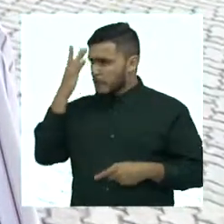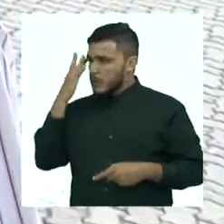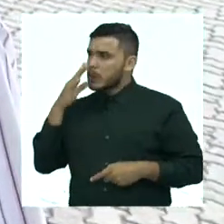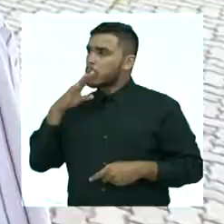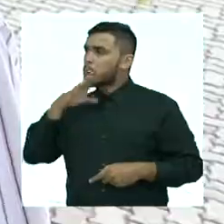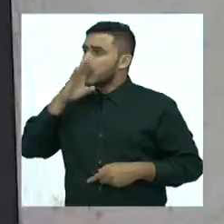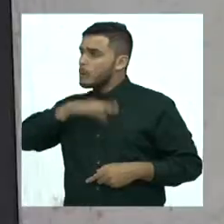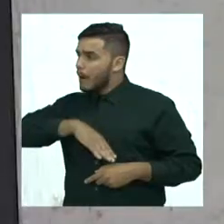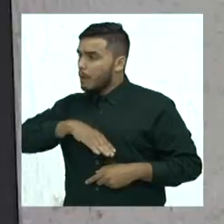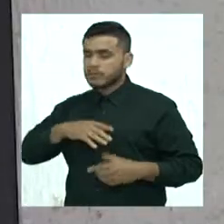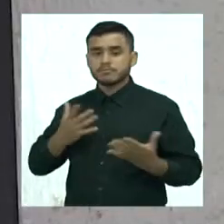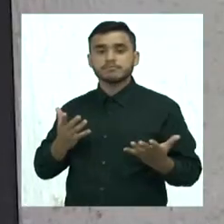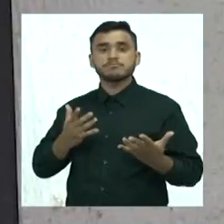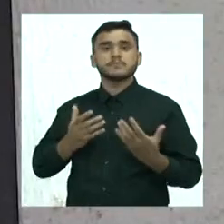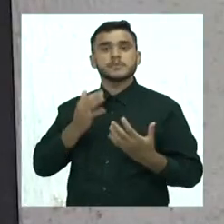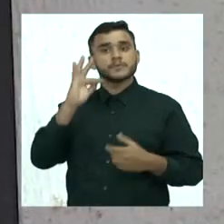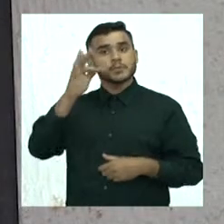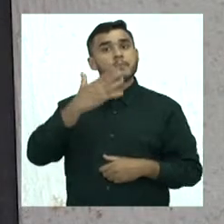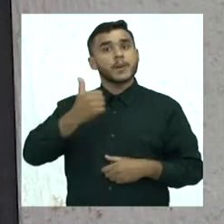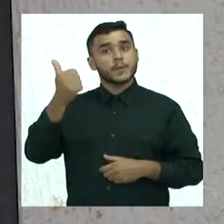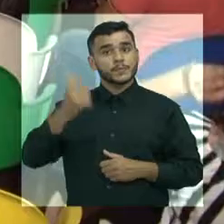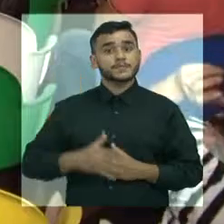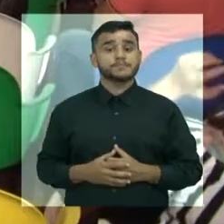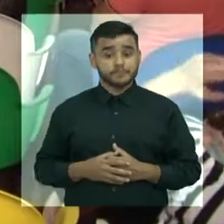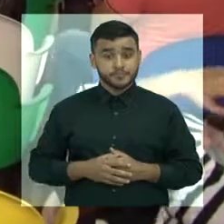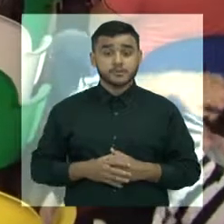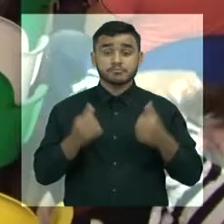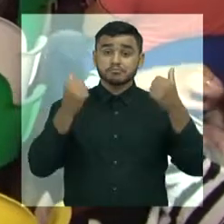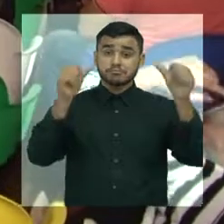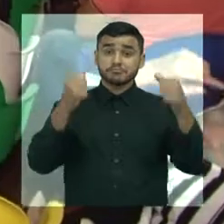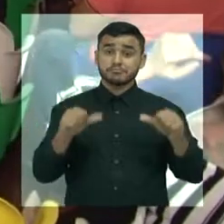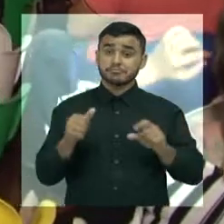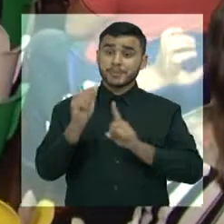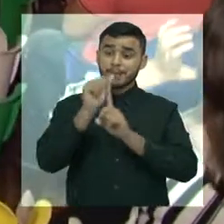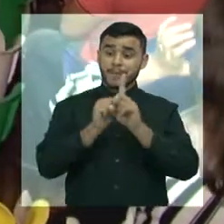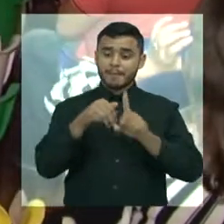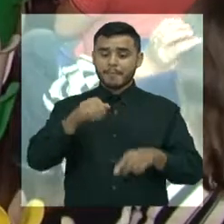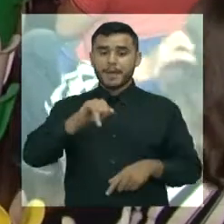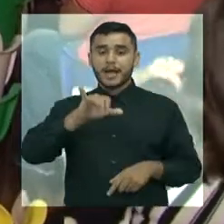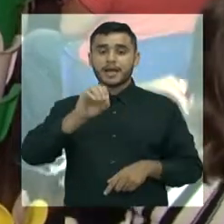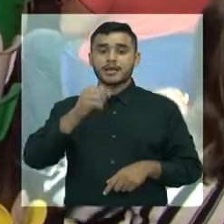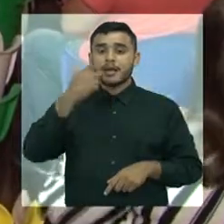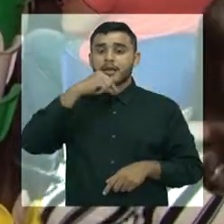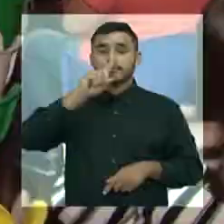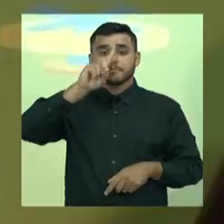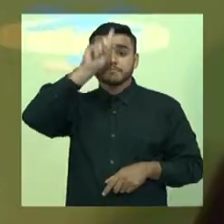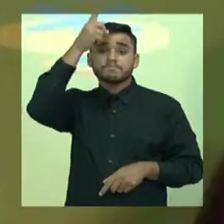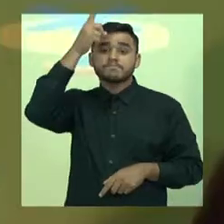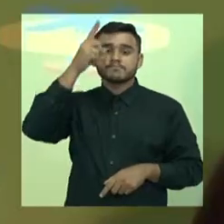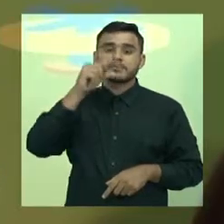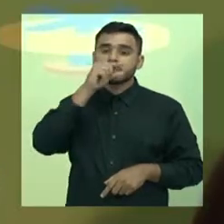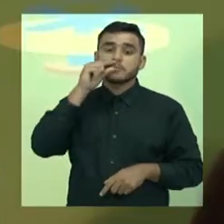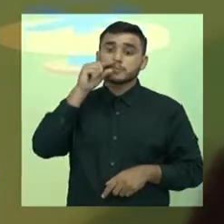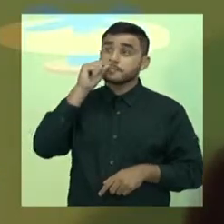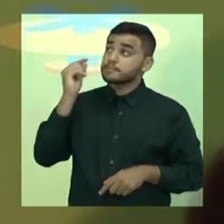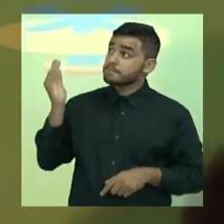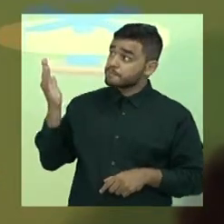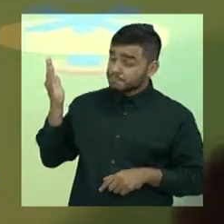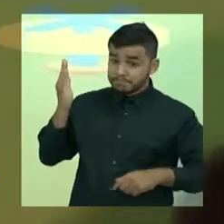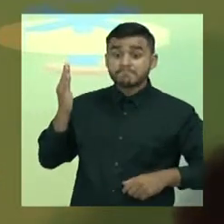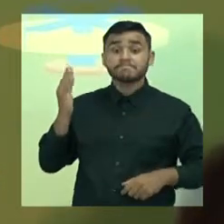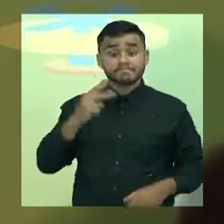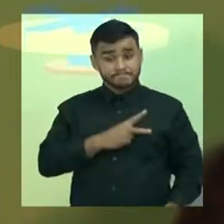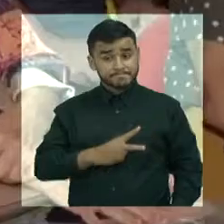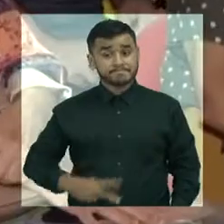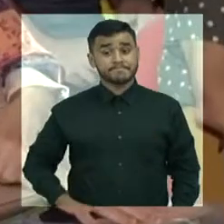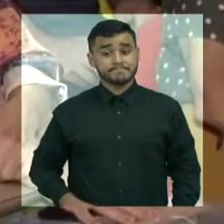promissor para o nosso país. O selo foi lançado em maio deste ano e é resultado de um projeto do presidente do Legislativo, vereador Antônio Henrique,